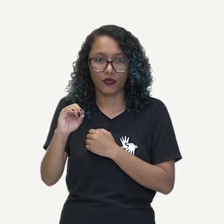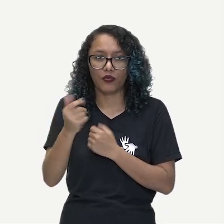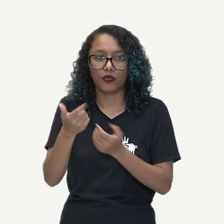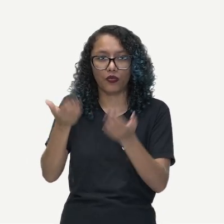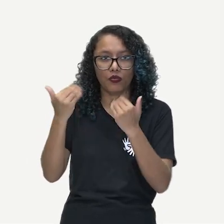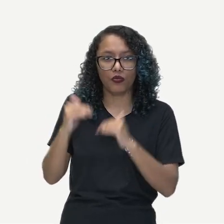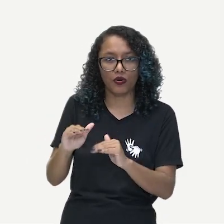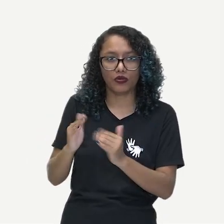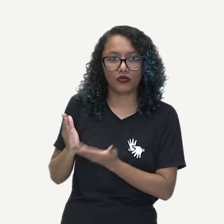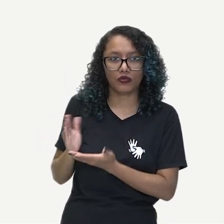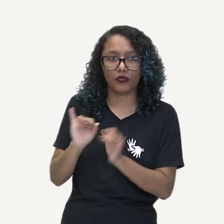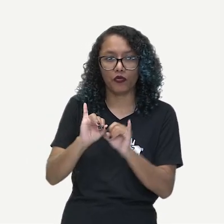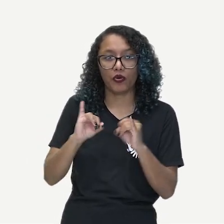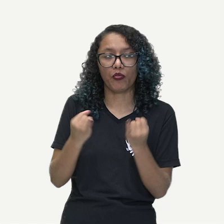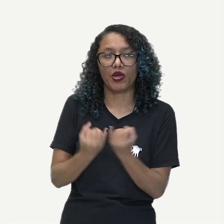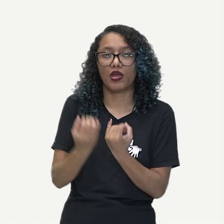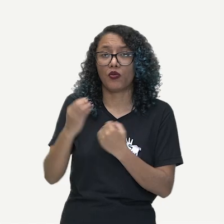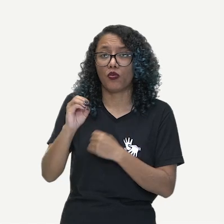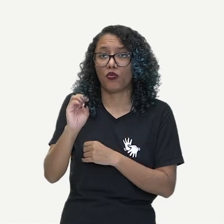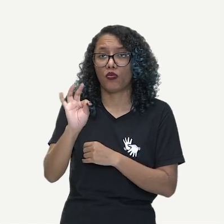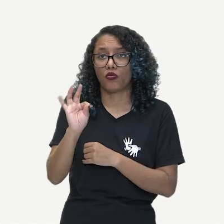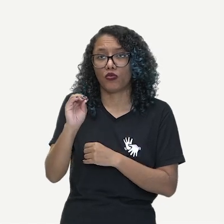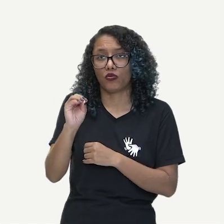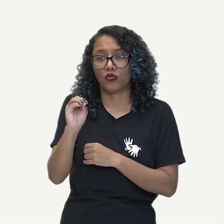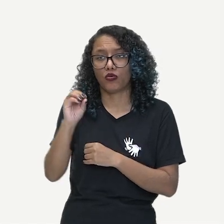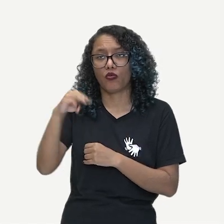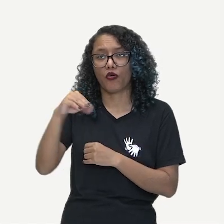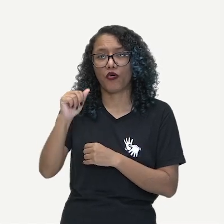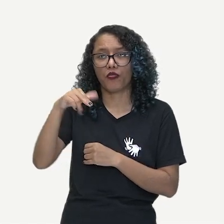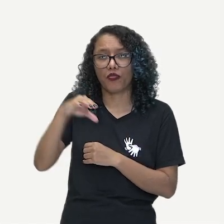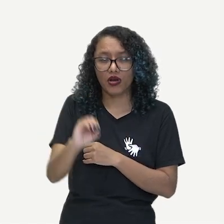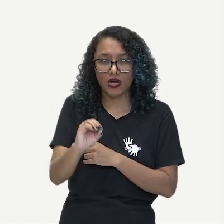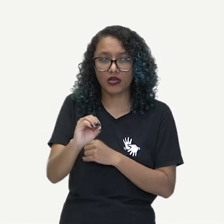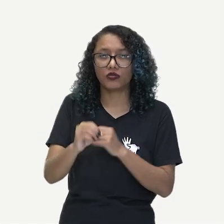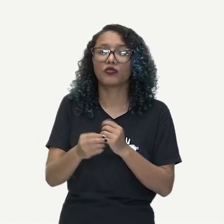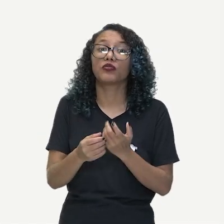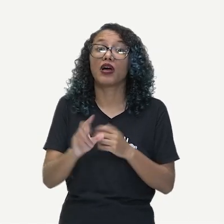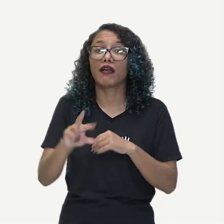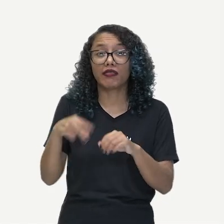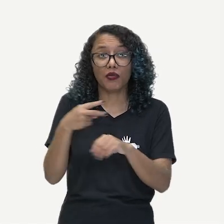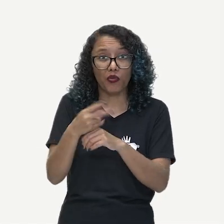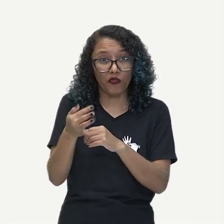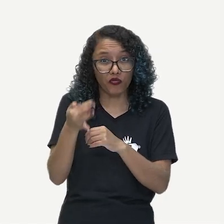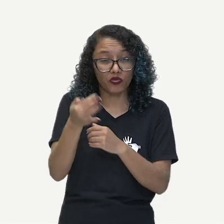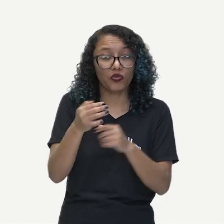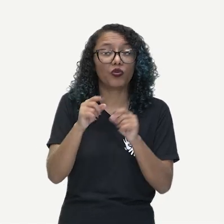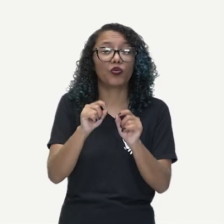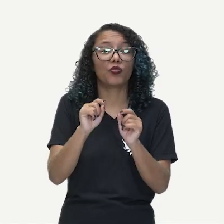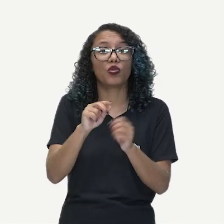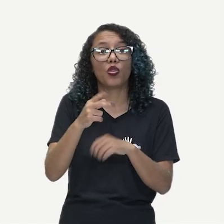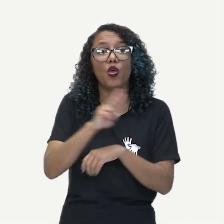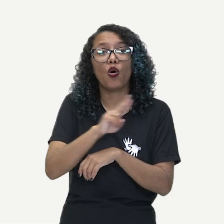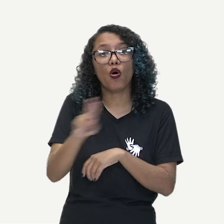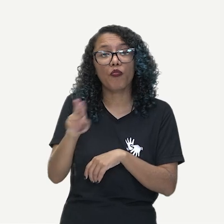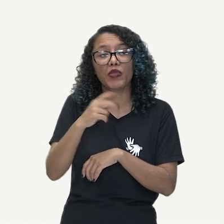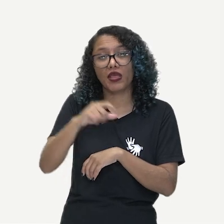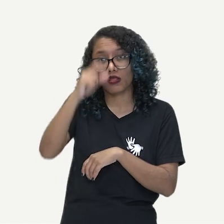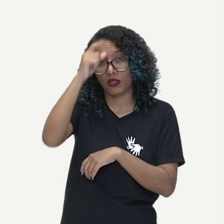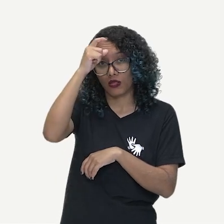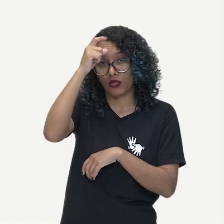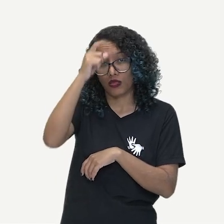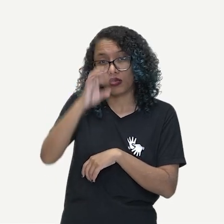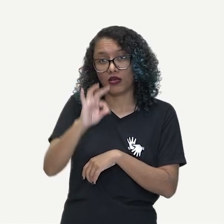Império Otomano, que mais tarde vai se chamar Turquia. É claro que vão ter países, por exemplo,